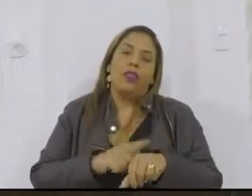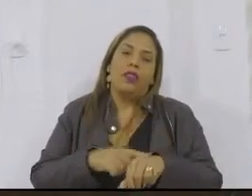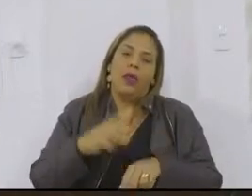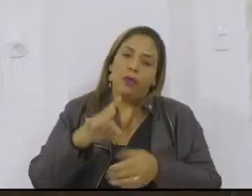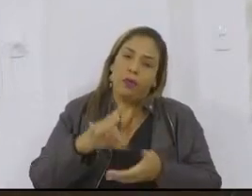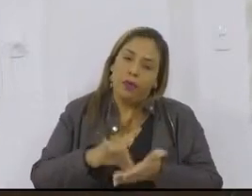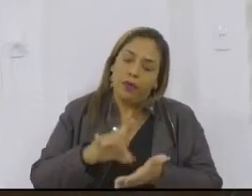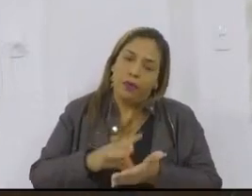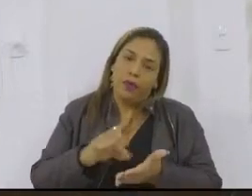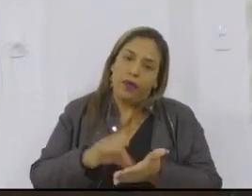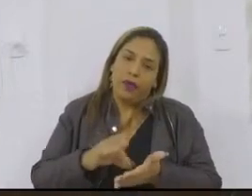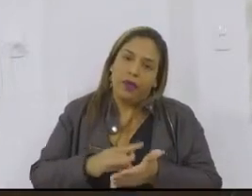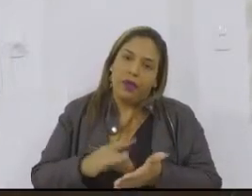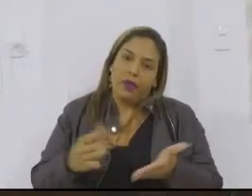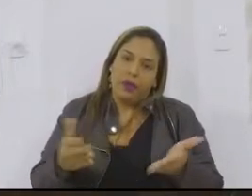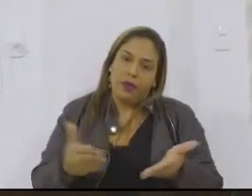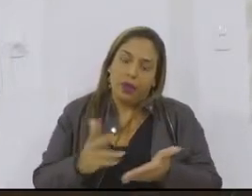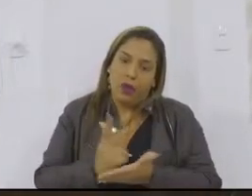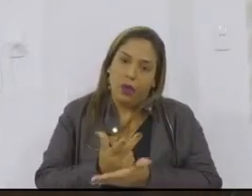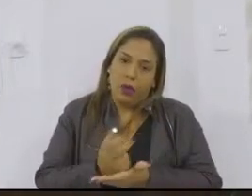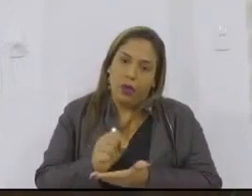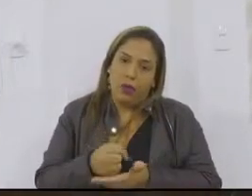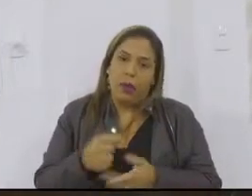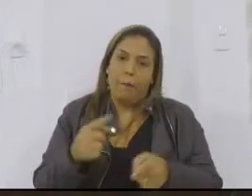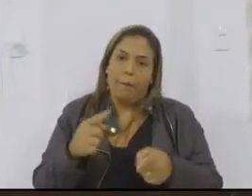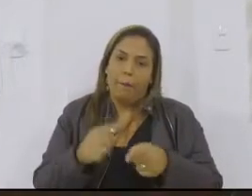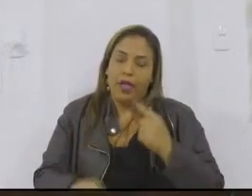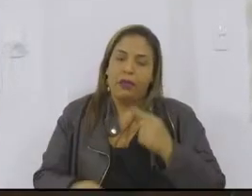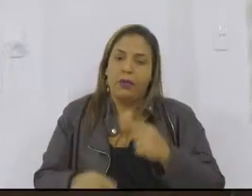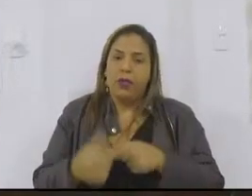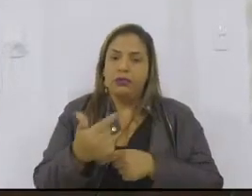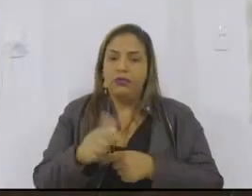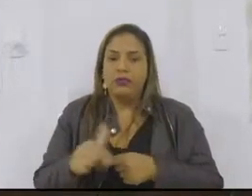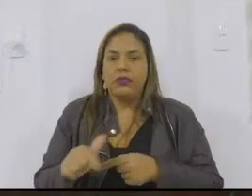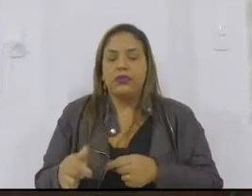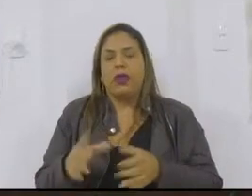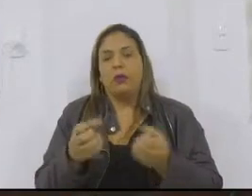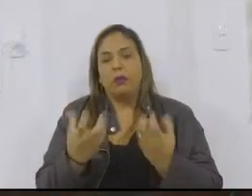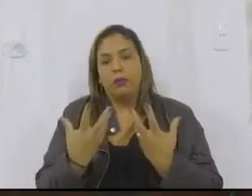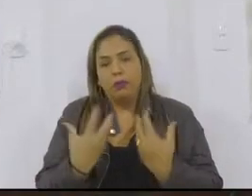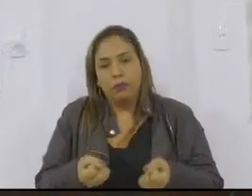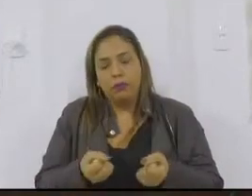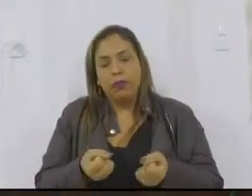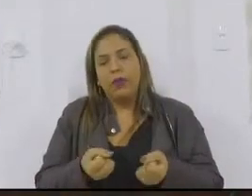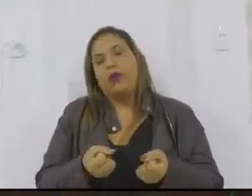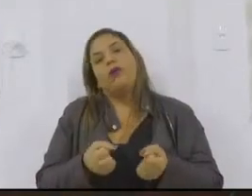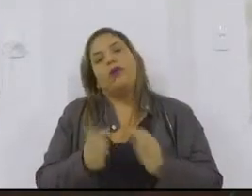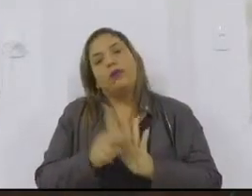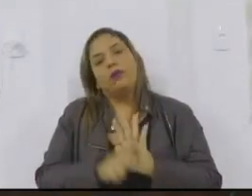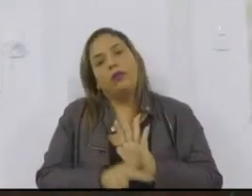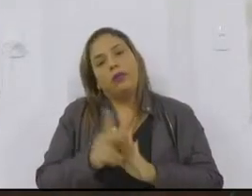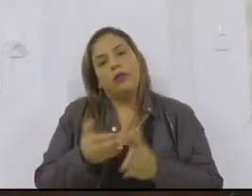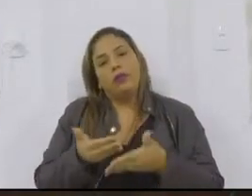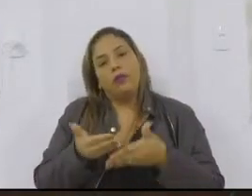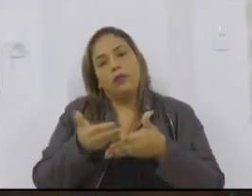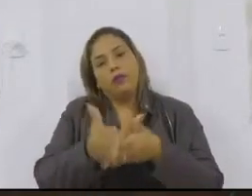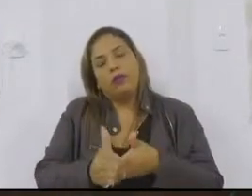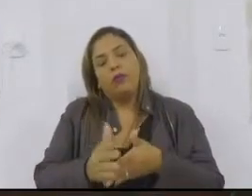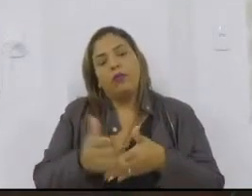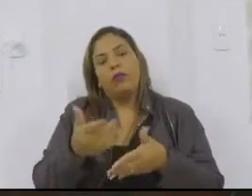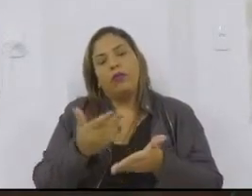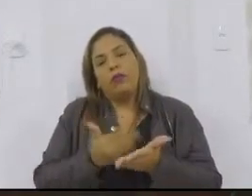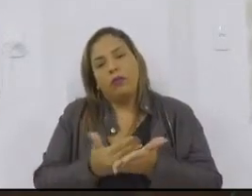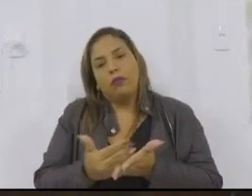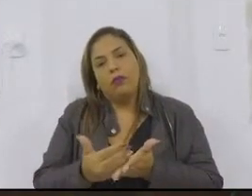oferecidos. Não vislumbra essas comissões qualquer impedimento legal à aprovação do projeto, bem como sua implantação. Desta forma, entende